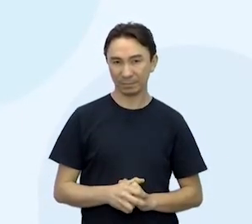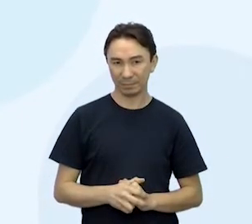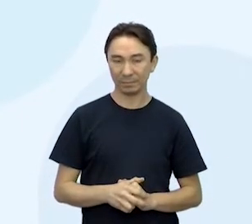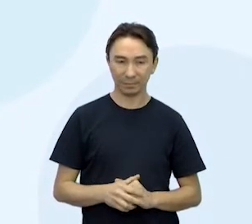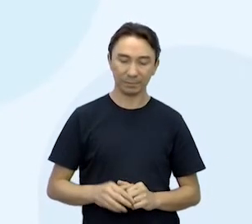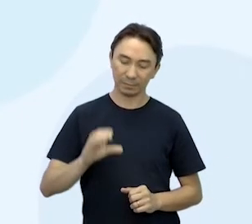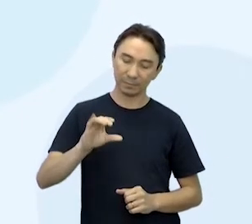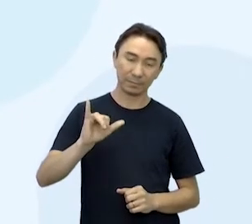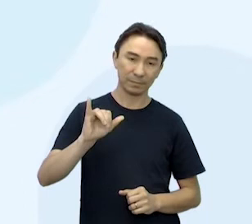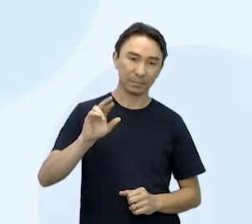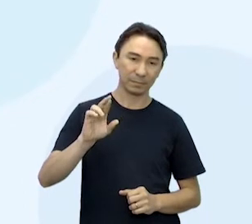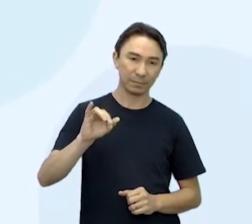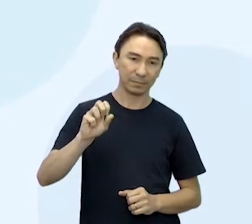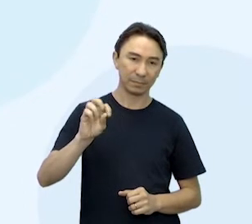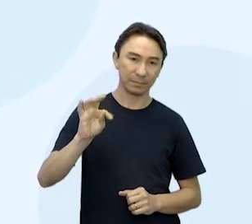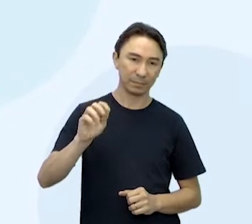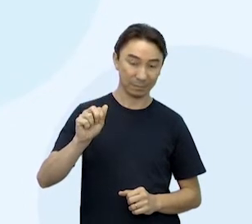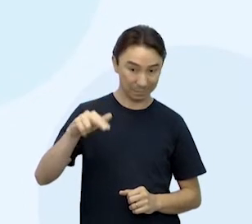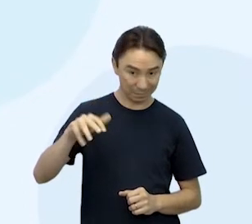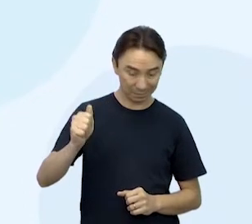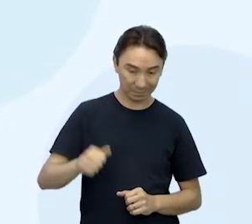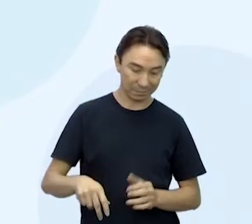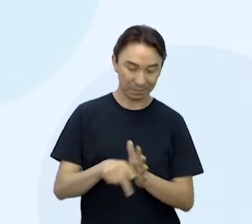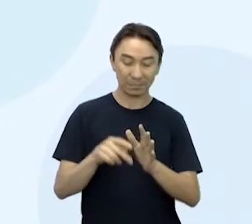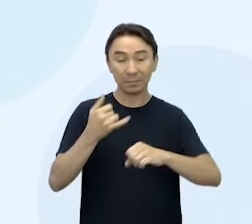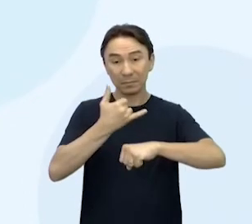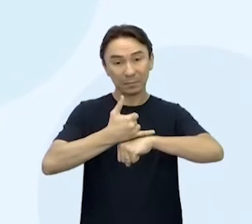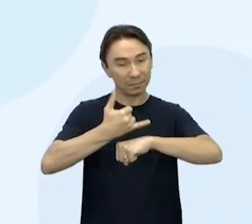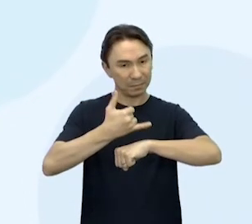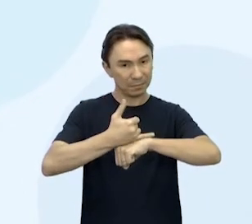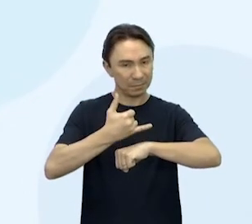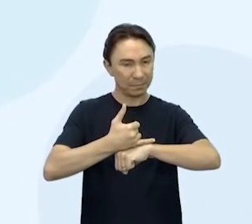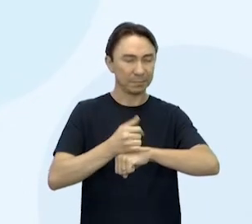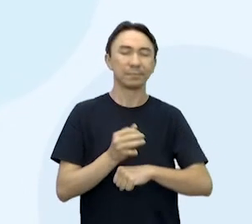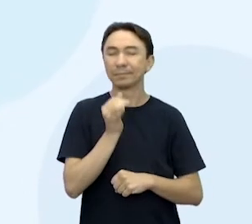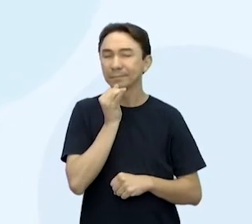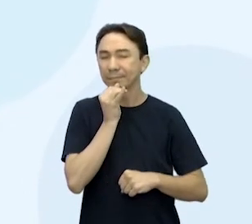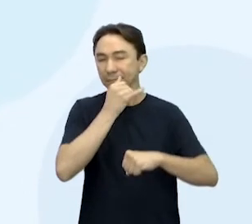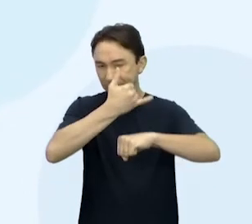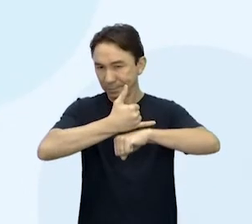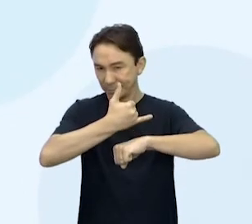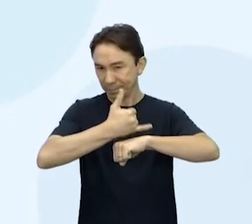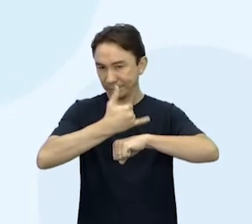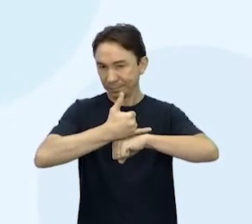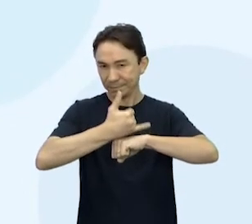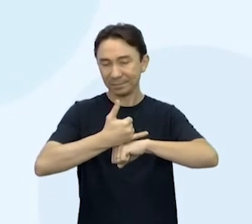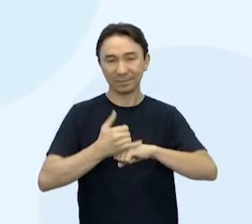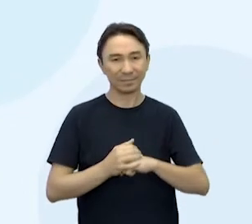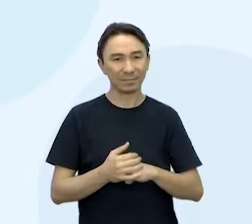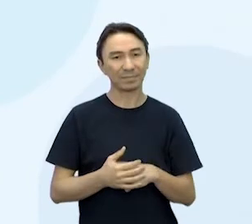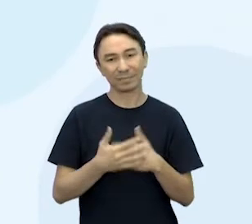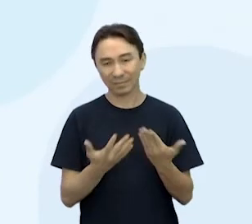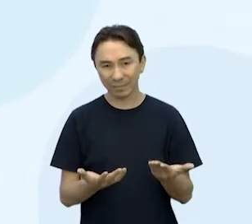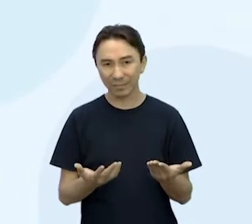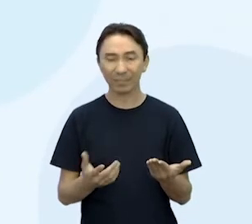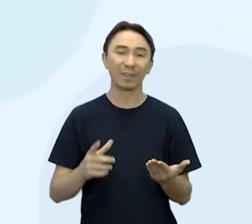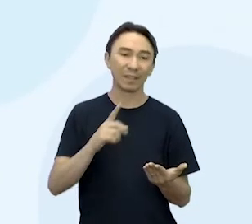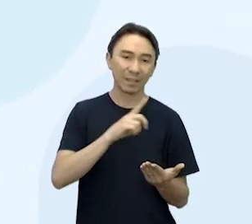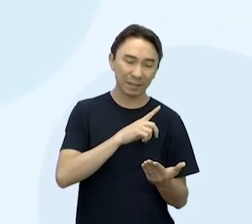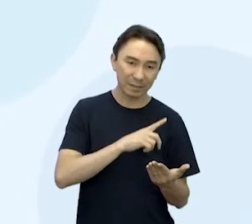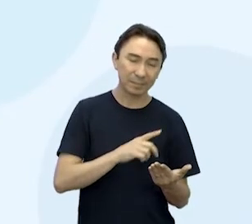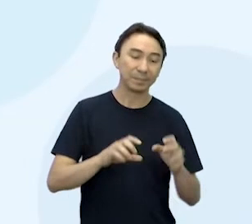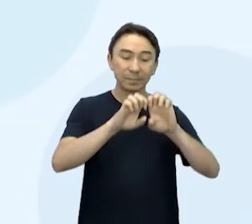dos metais, desculpem. Então, se a gente pensar nos metais, geralmente eles montam